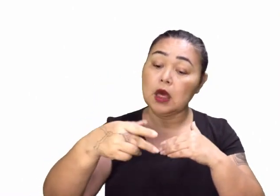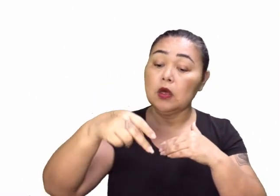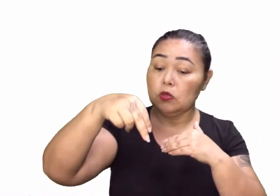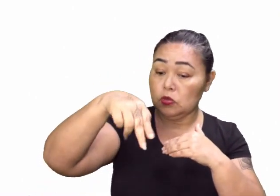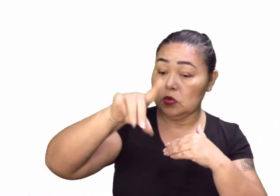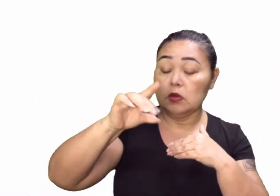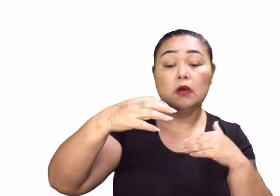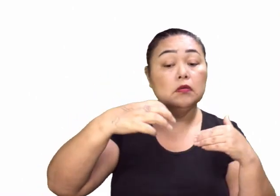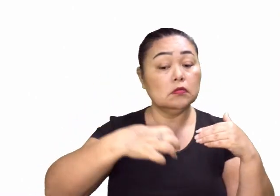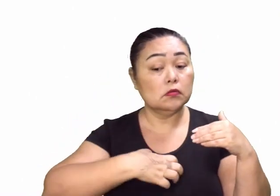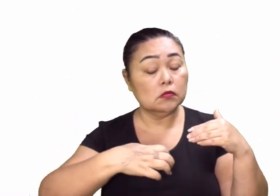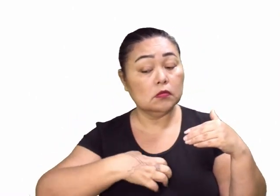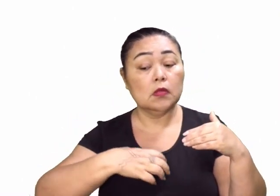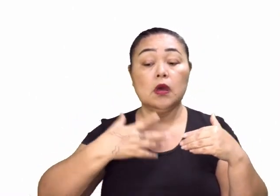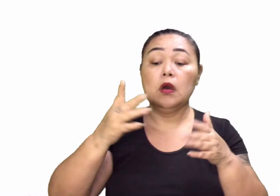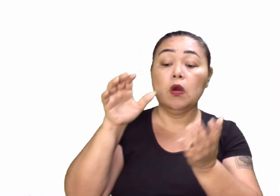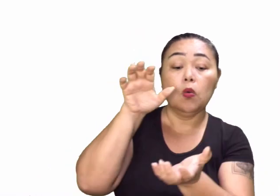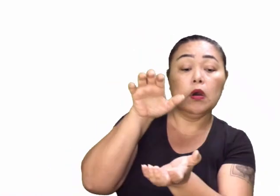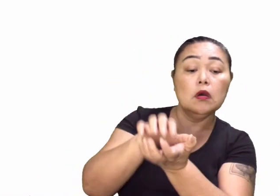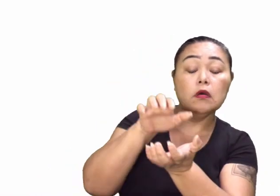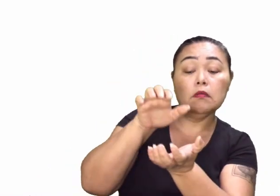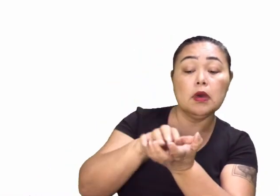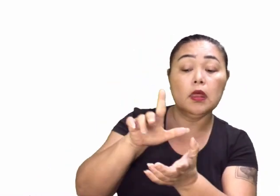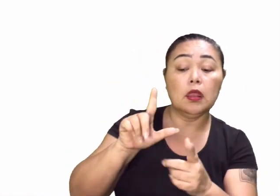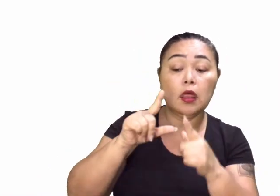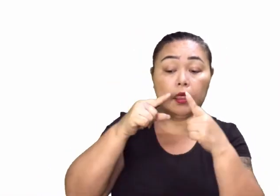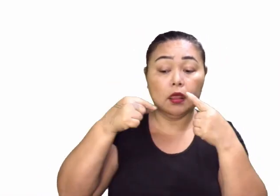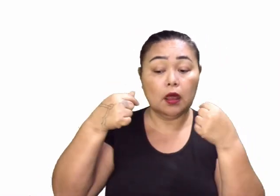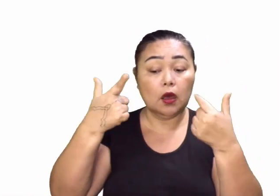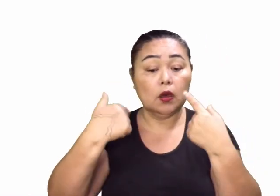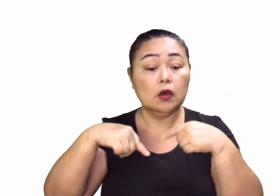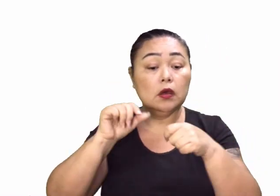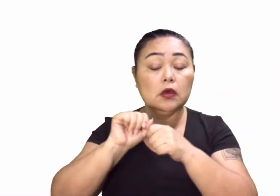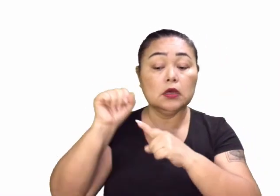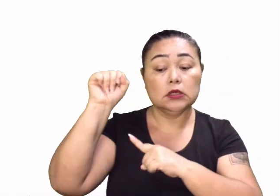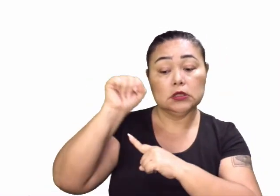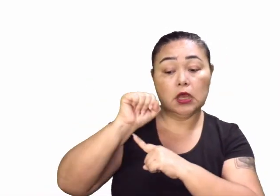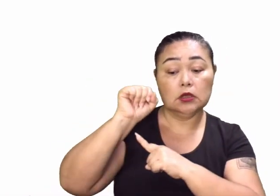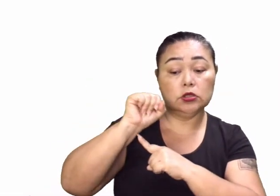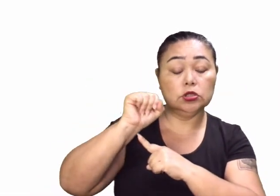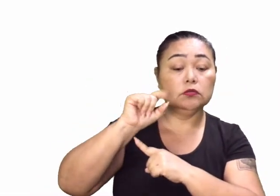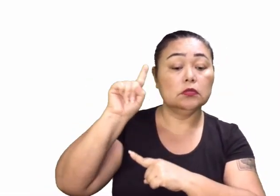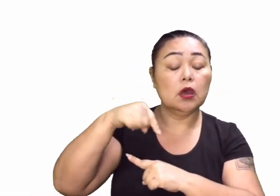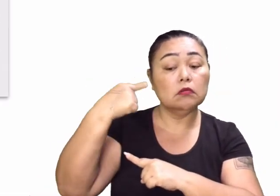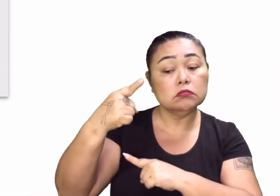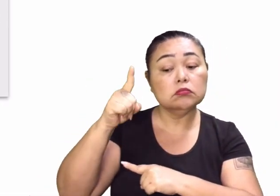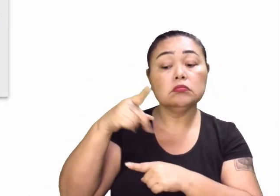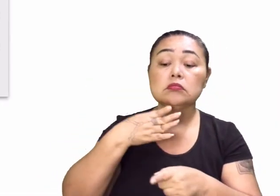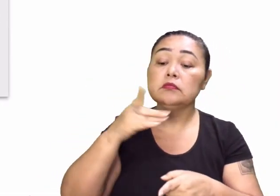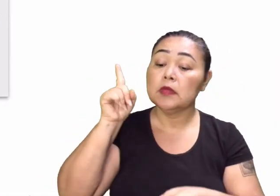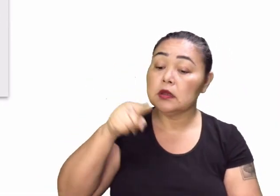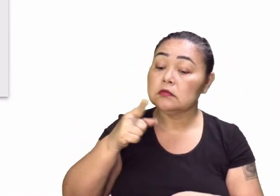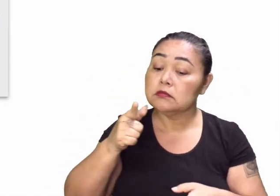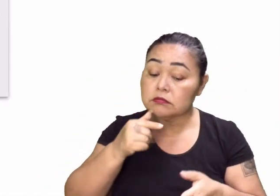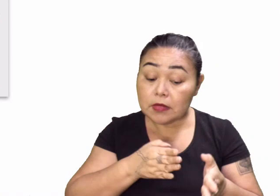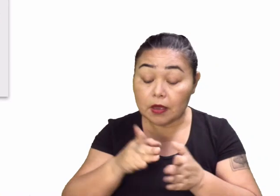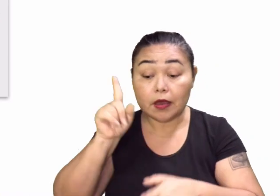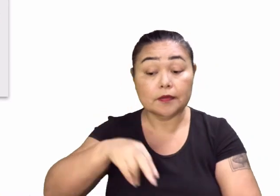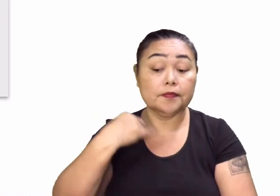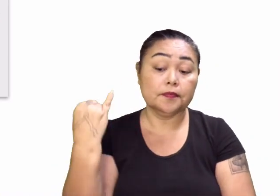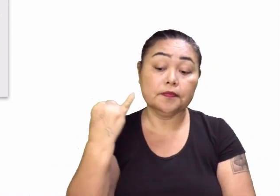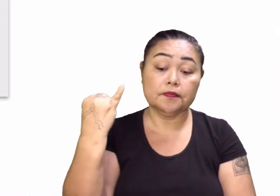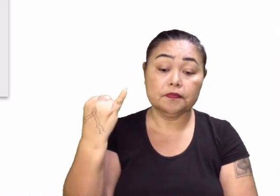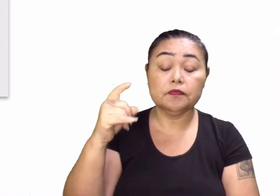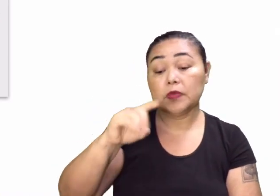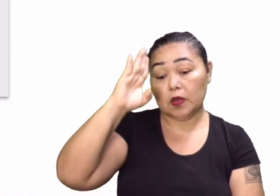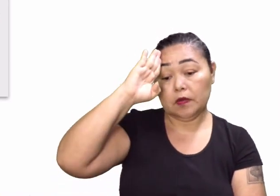para Bahia, Pernambuco, Alagoas e Sergipe. E esse rio é muito importante para o Nordeste, né, professor Jorge? É o